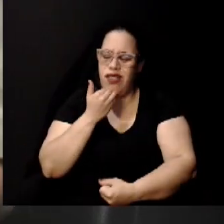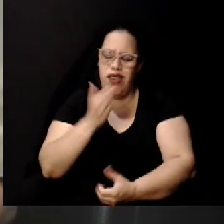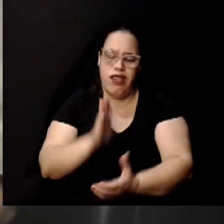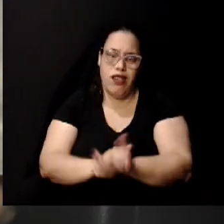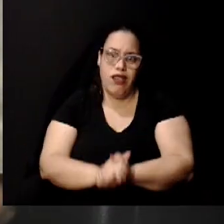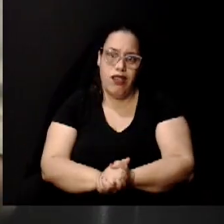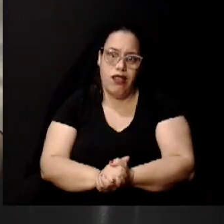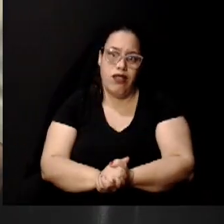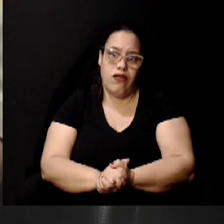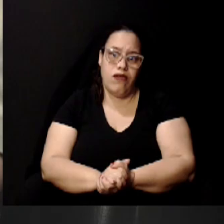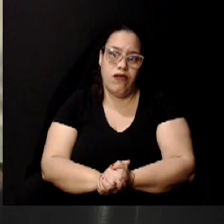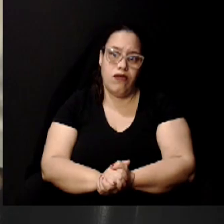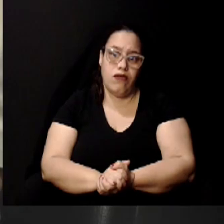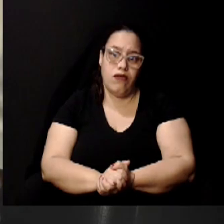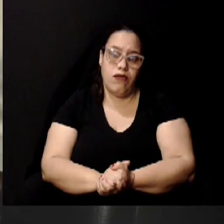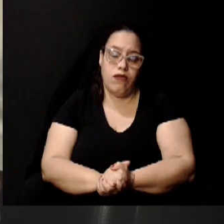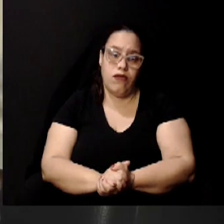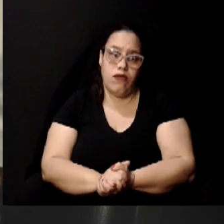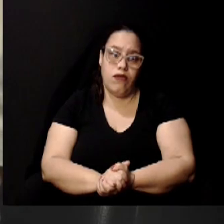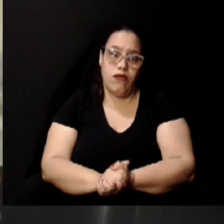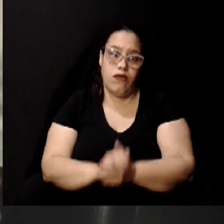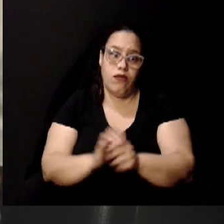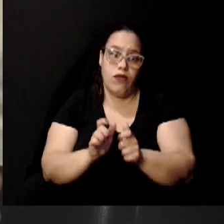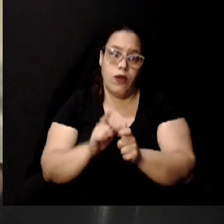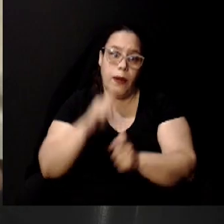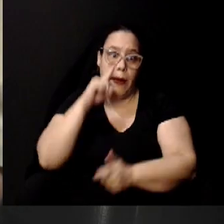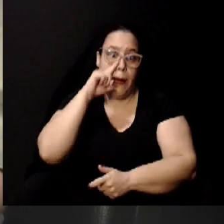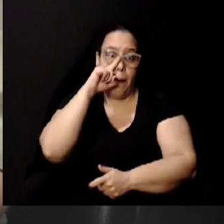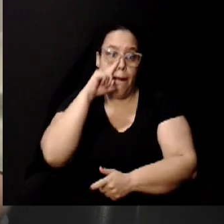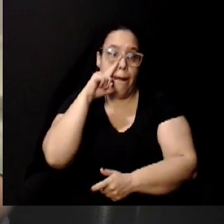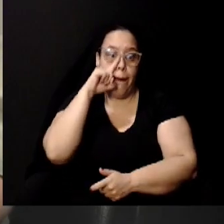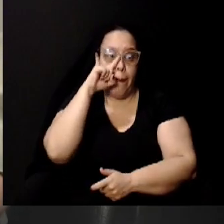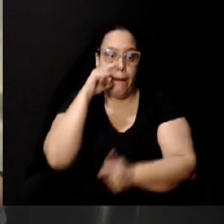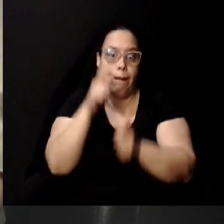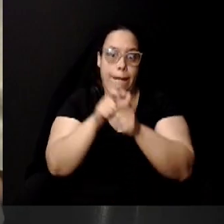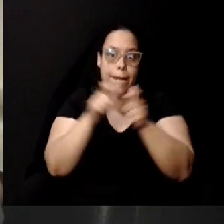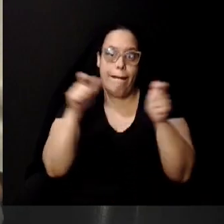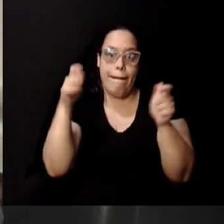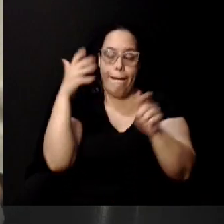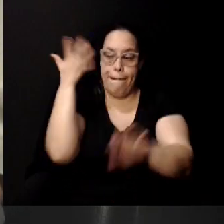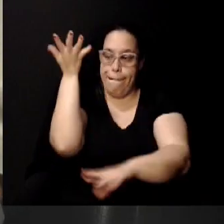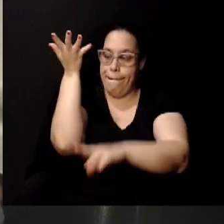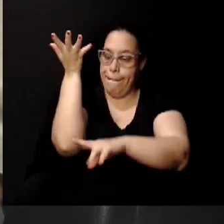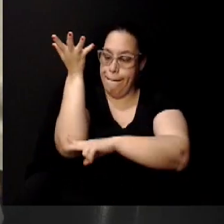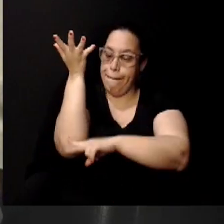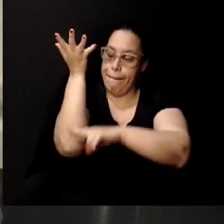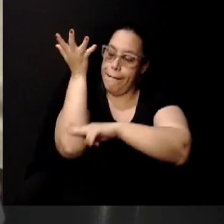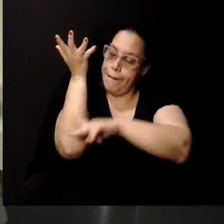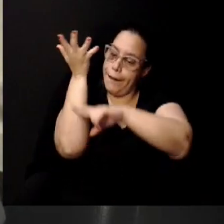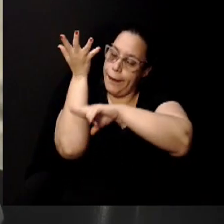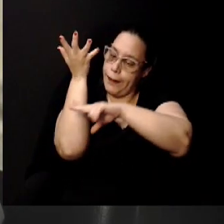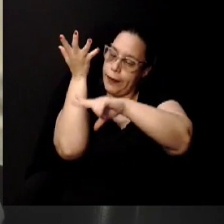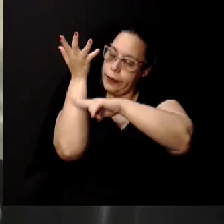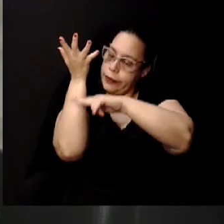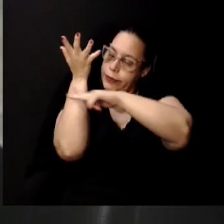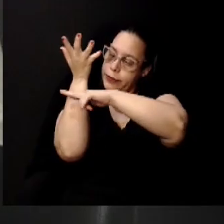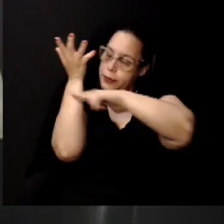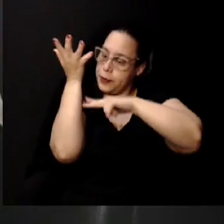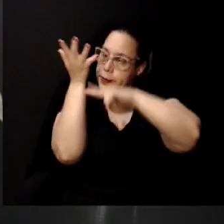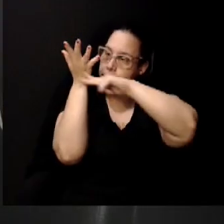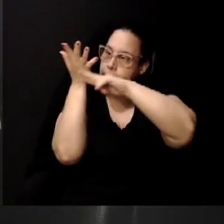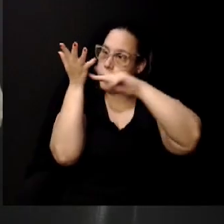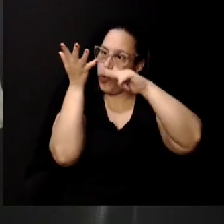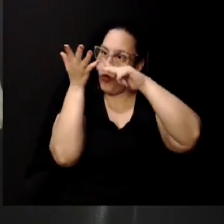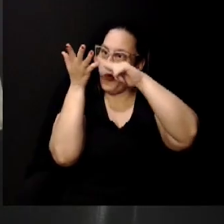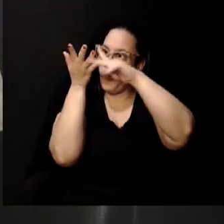E além de tudo, aumenta o risco de queda, porque tantas podas que a Secretaria de Serviços Públicos faz, essas podas destrutivas, quanto as